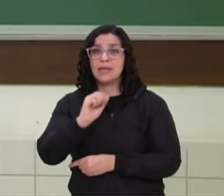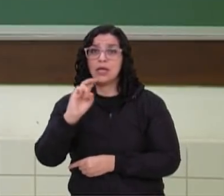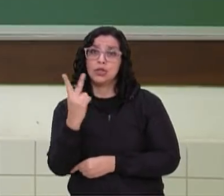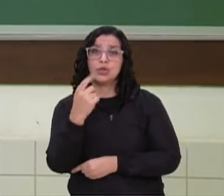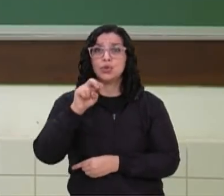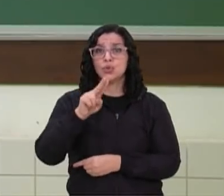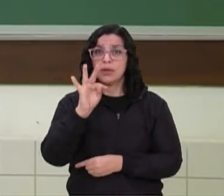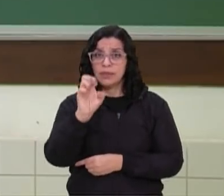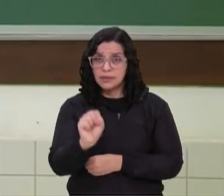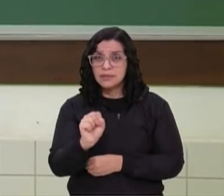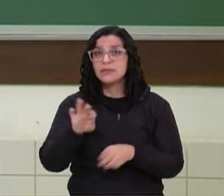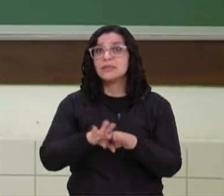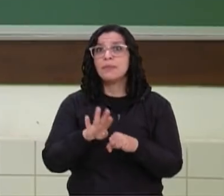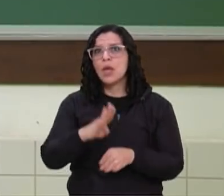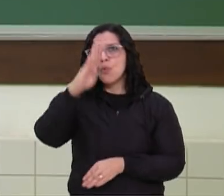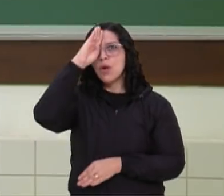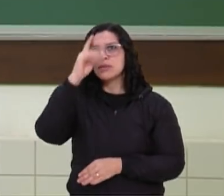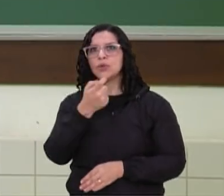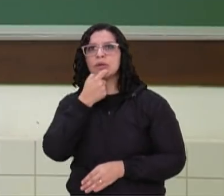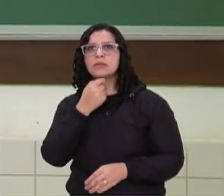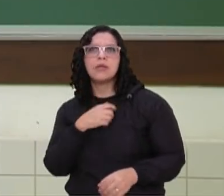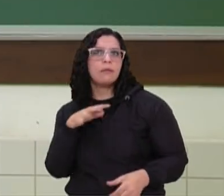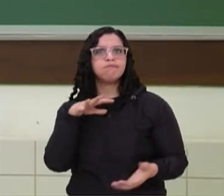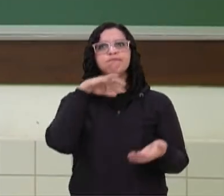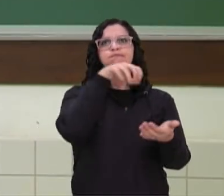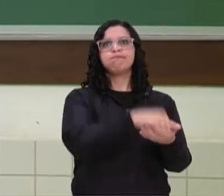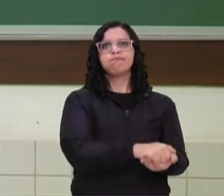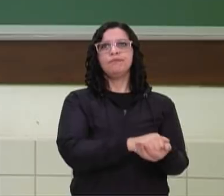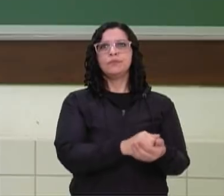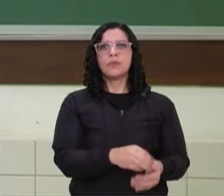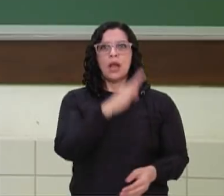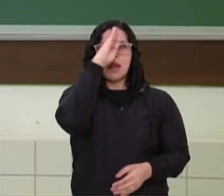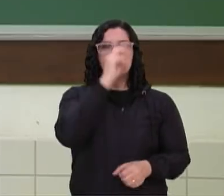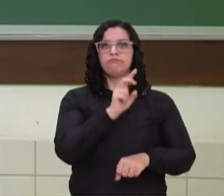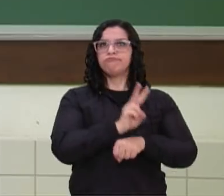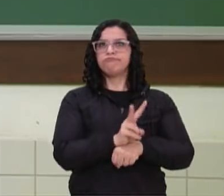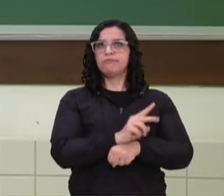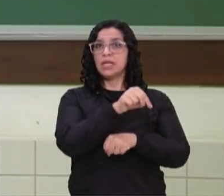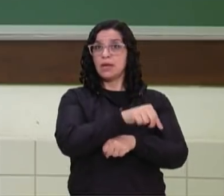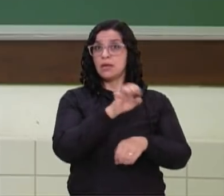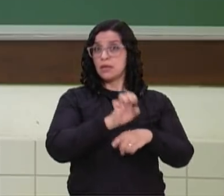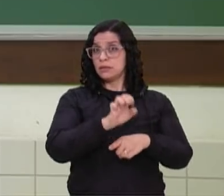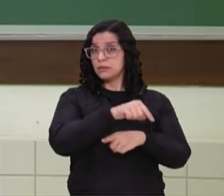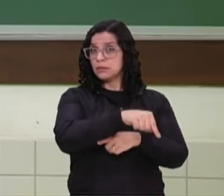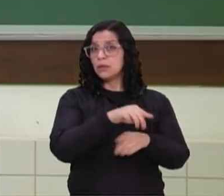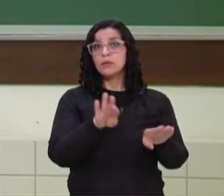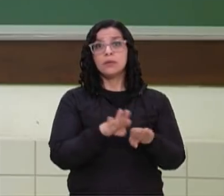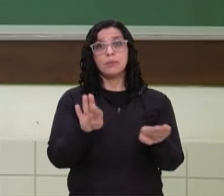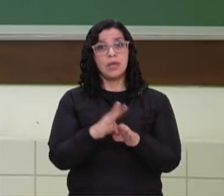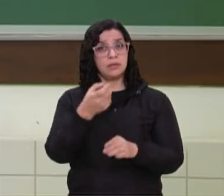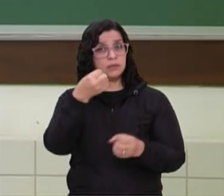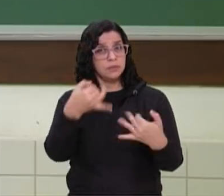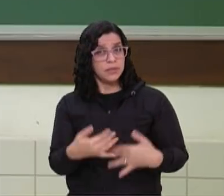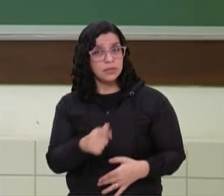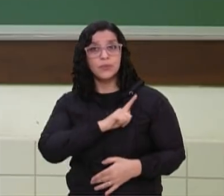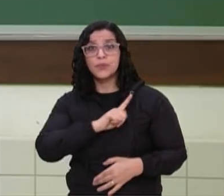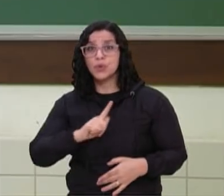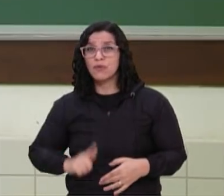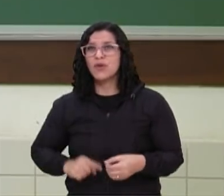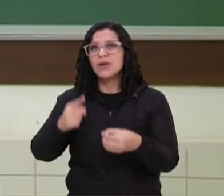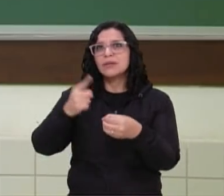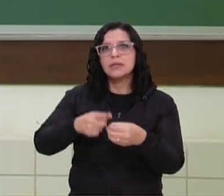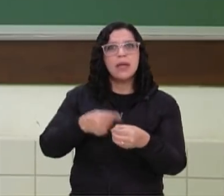dali, o exército britânico queria ocupar militarmente esse estado e também decretava que o governador de